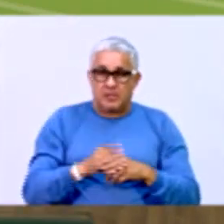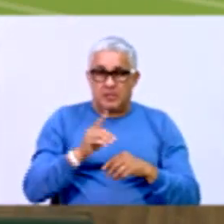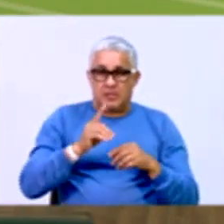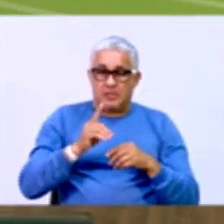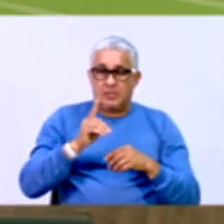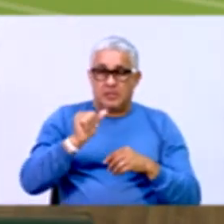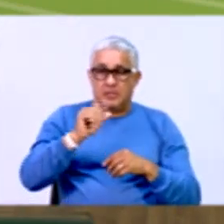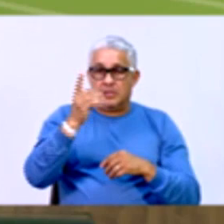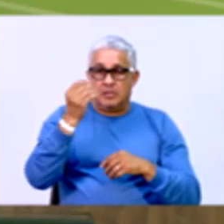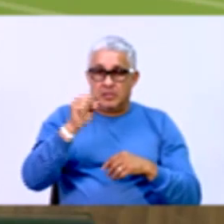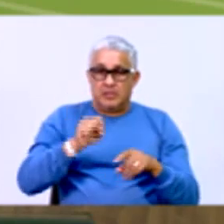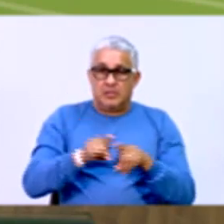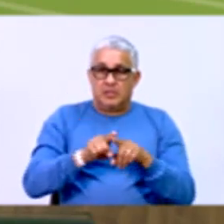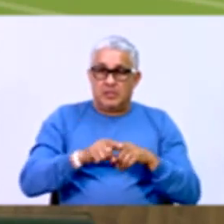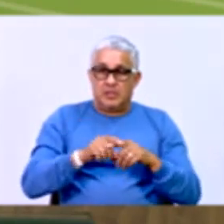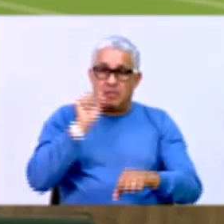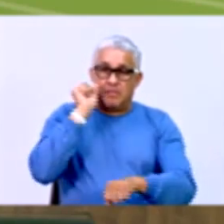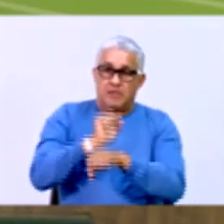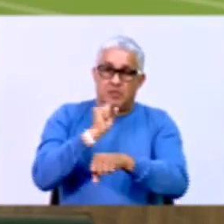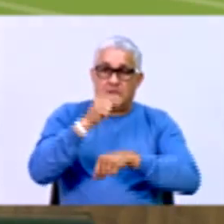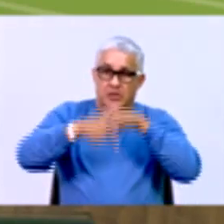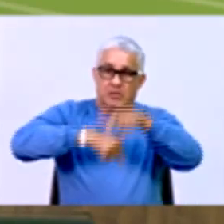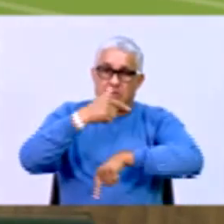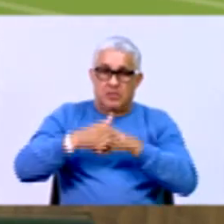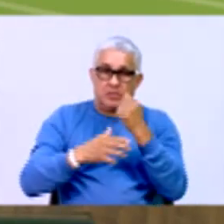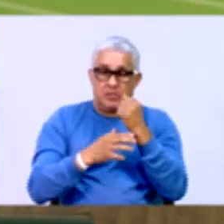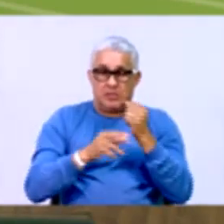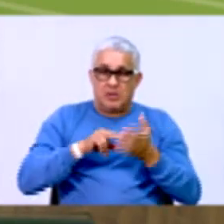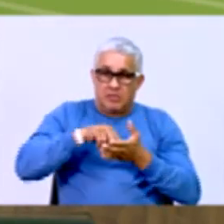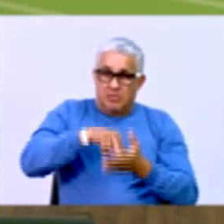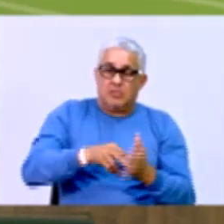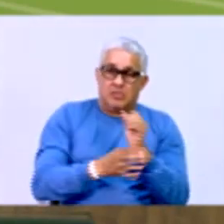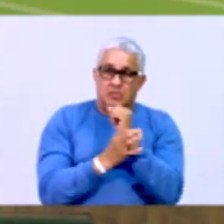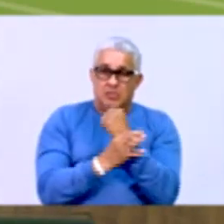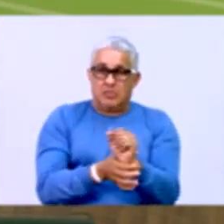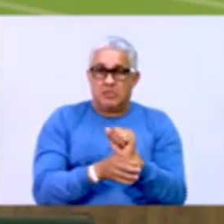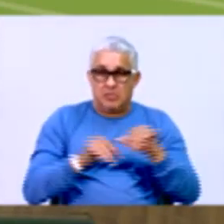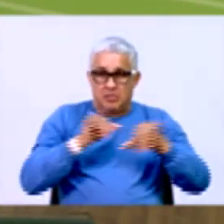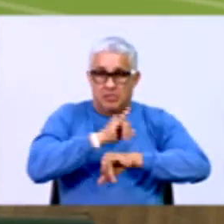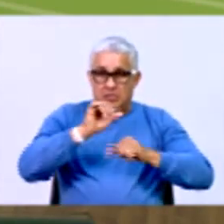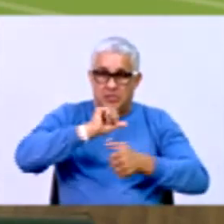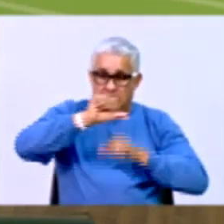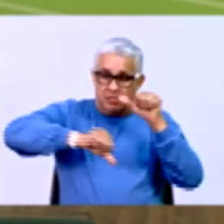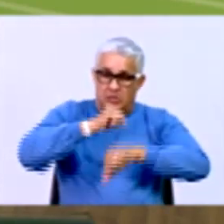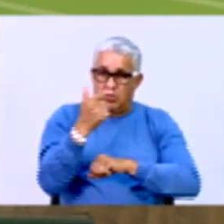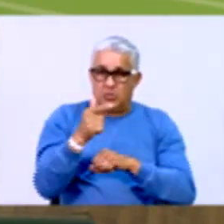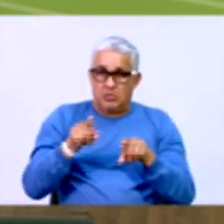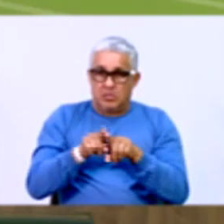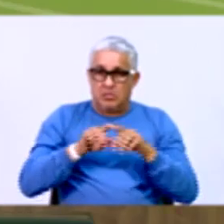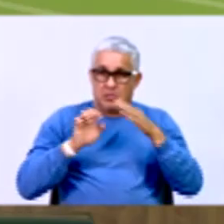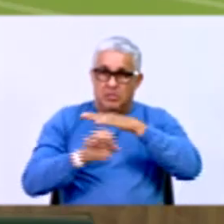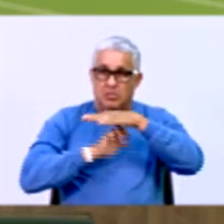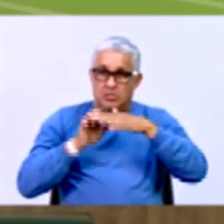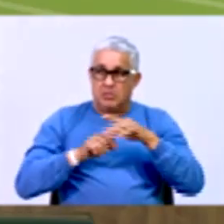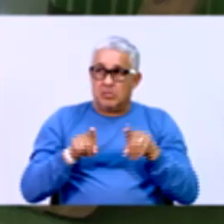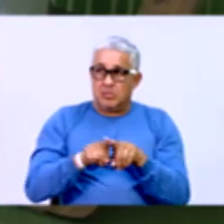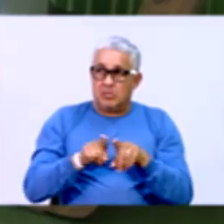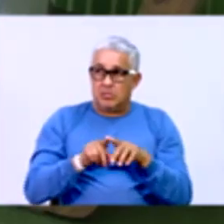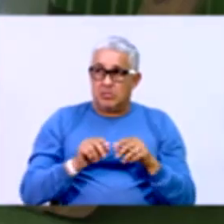e interrupção dos serviços, garantindo que as informações não sejam alteradas, garantindo a sobrevivência da empresa.